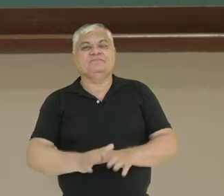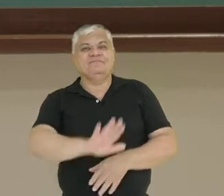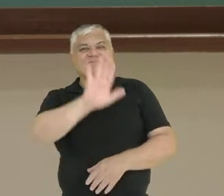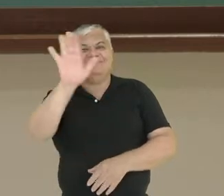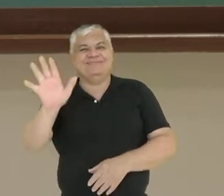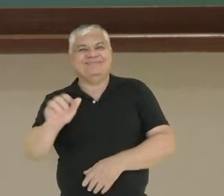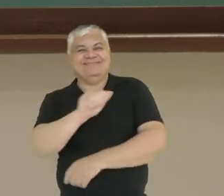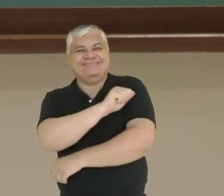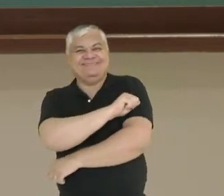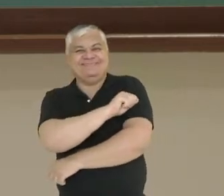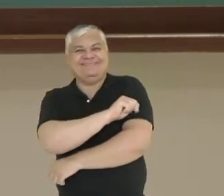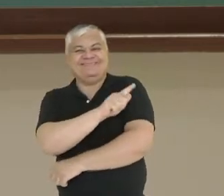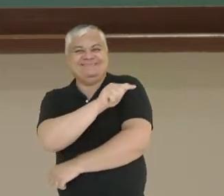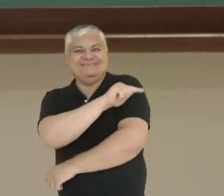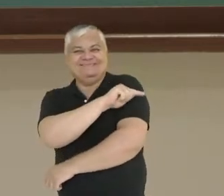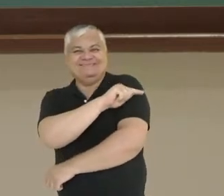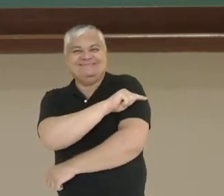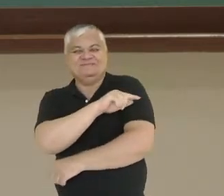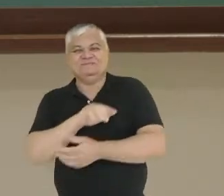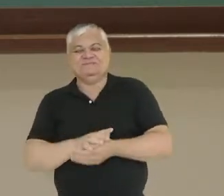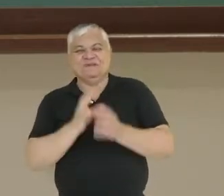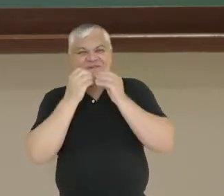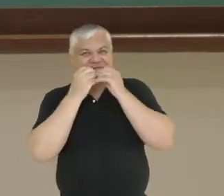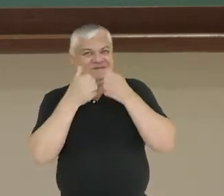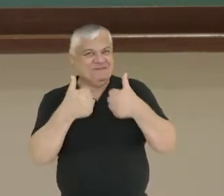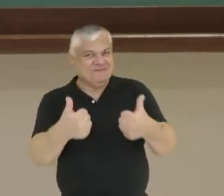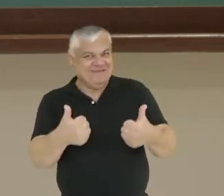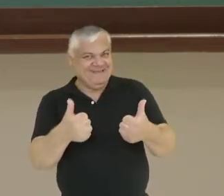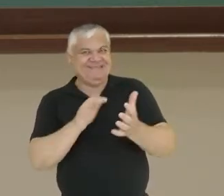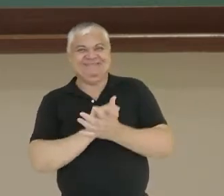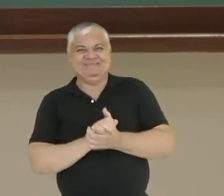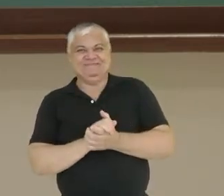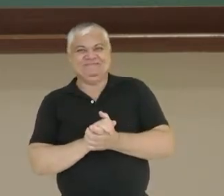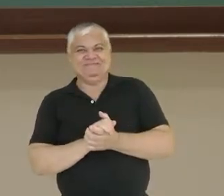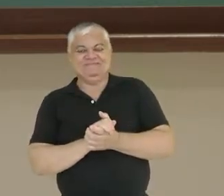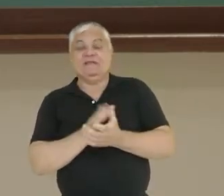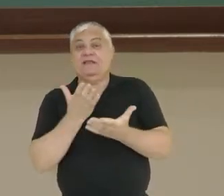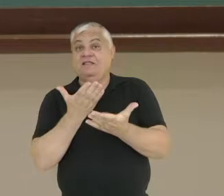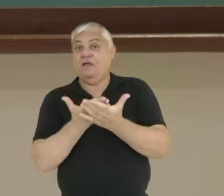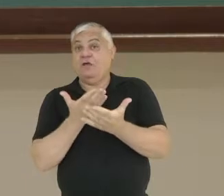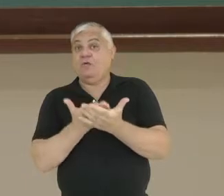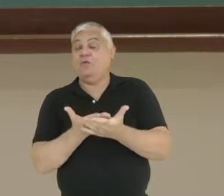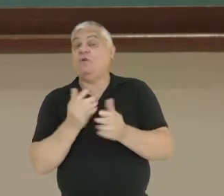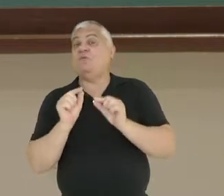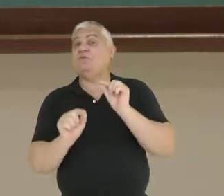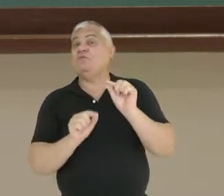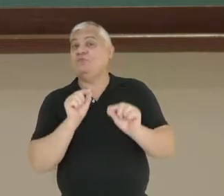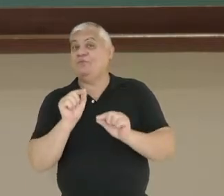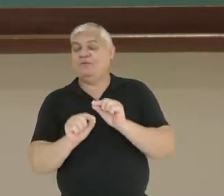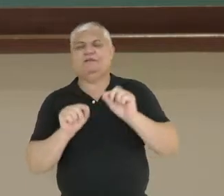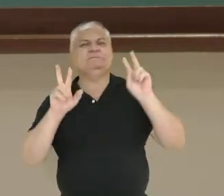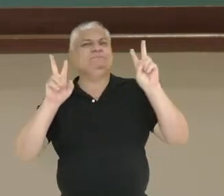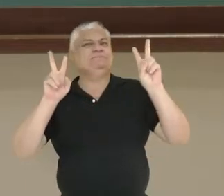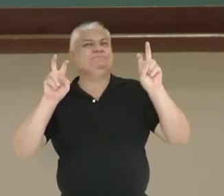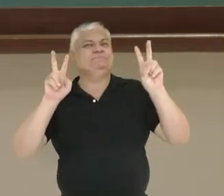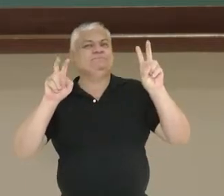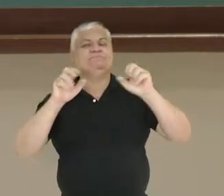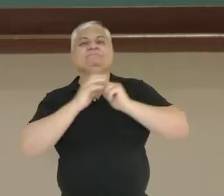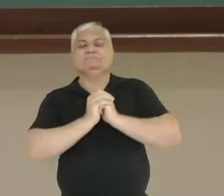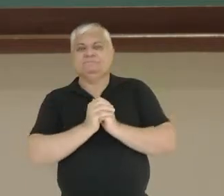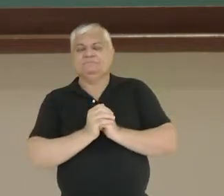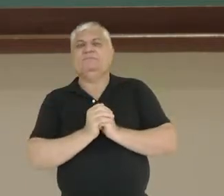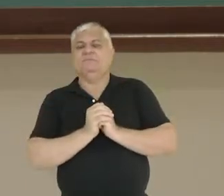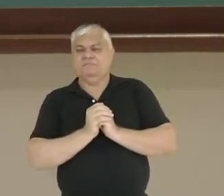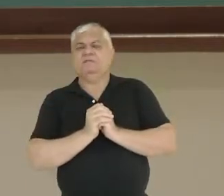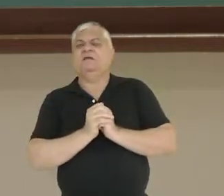Olá, alunos do 7º ano, tudo bem com vocês? Na aula de hoje, nós vamos falar sobre os